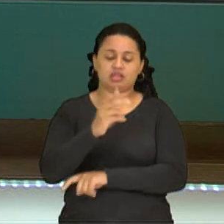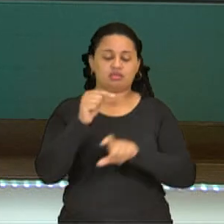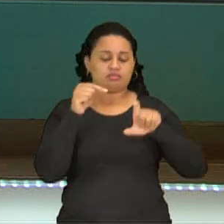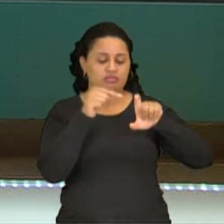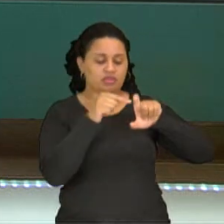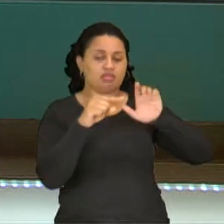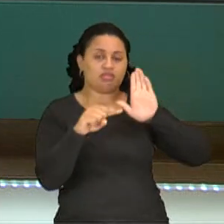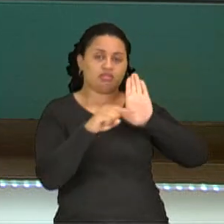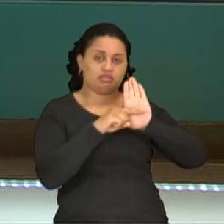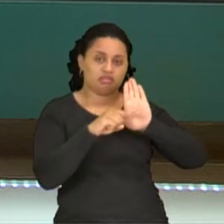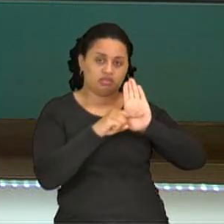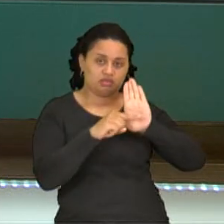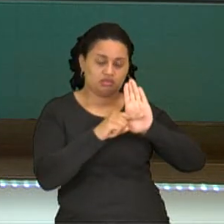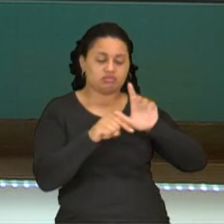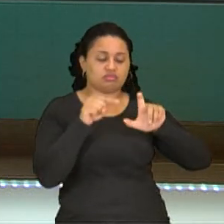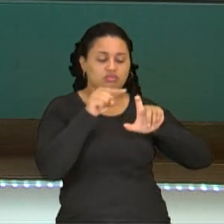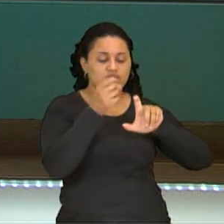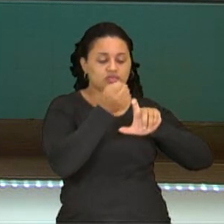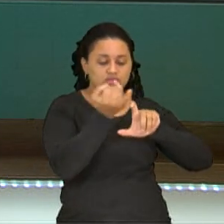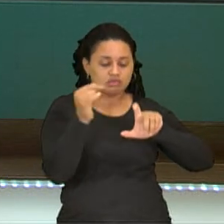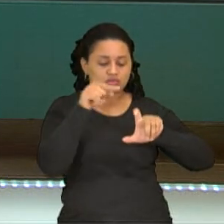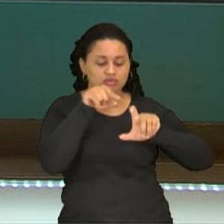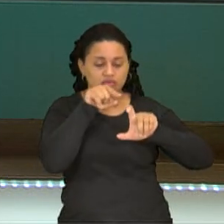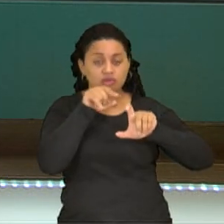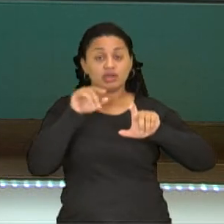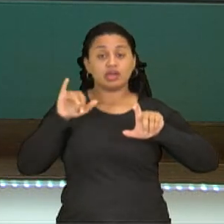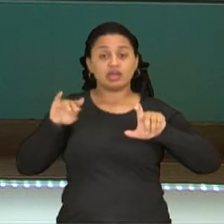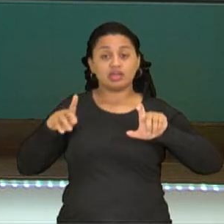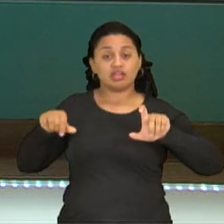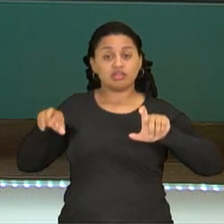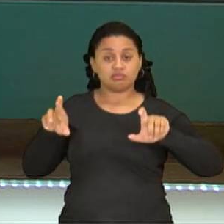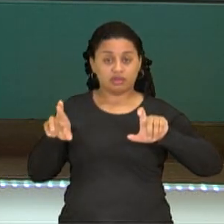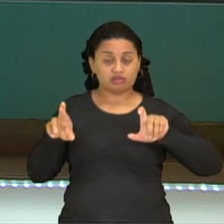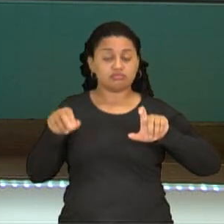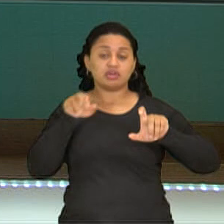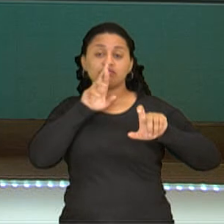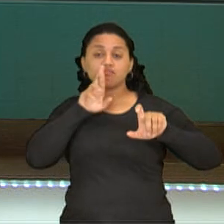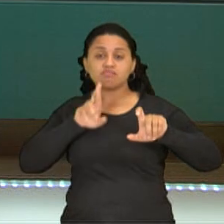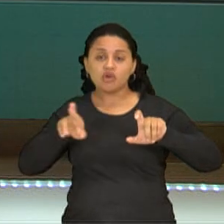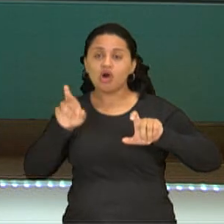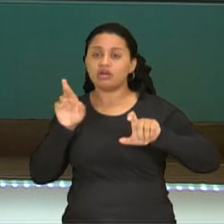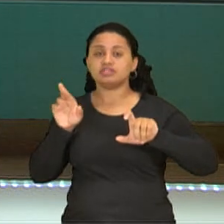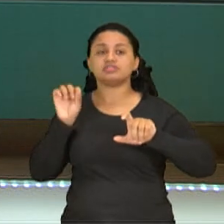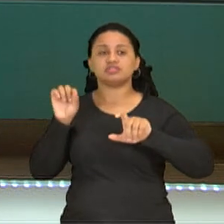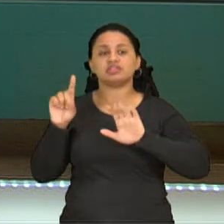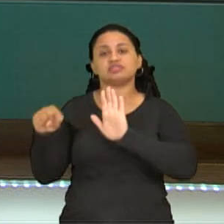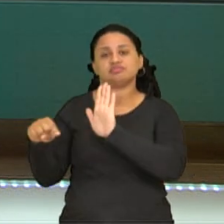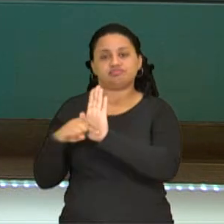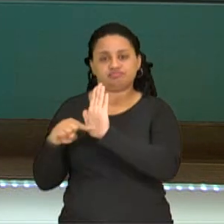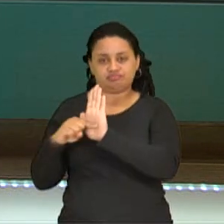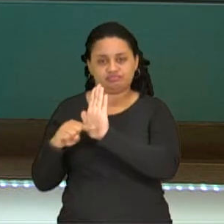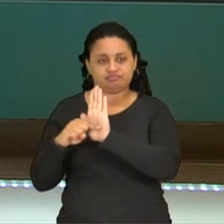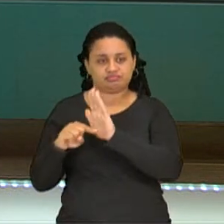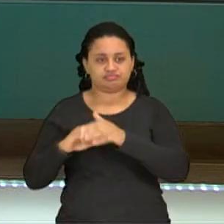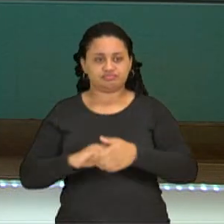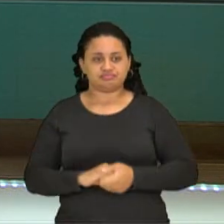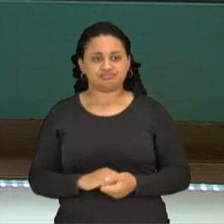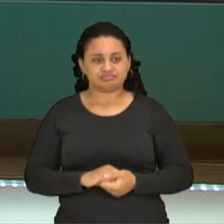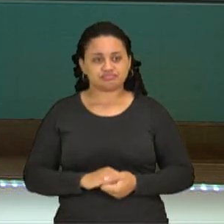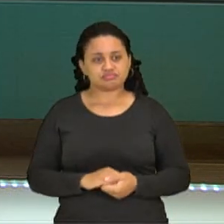base negativa com expoente ímpar, o resultado fica negativo,